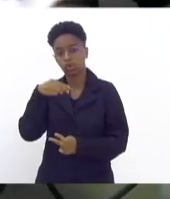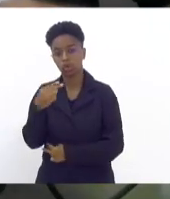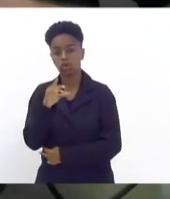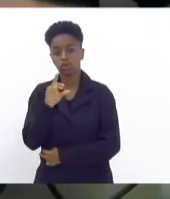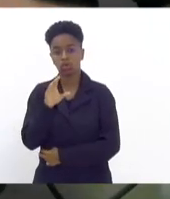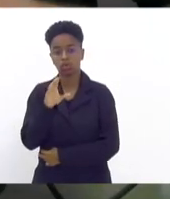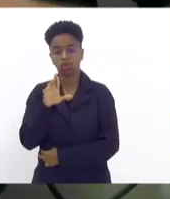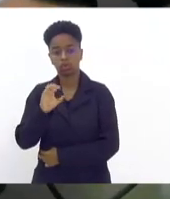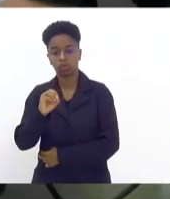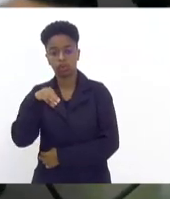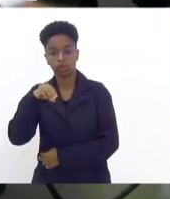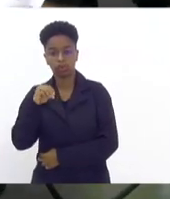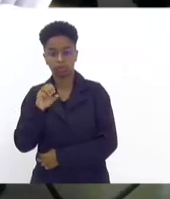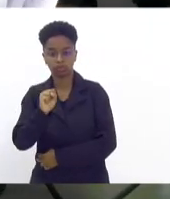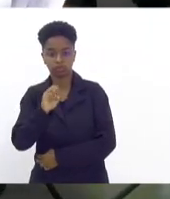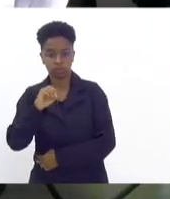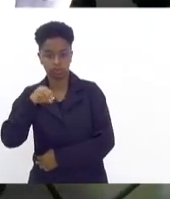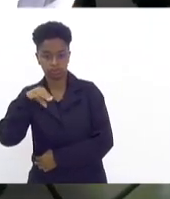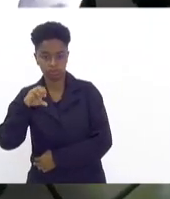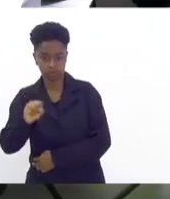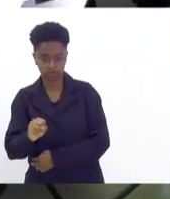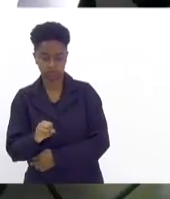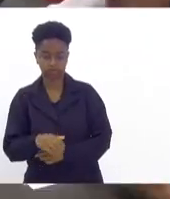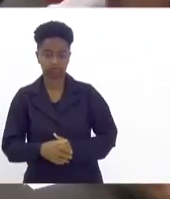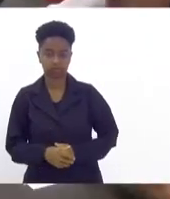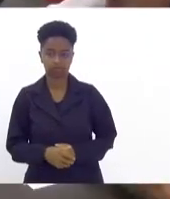hipótese de prejudicabilidade. Esse é o teste do pezinho.